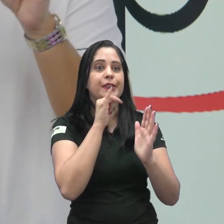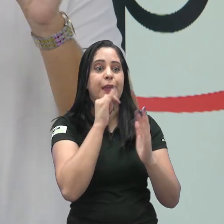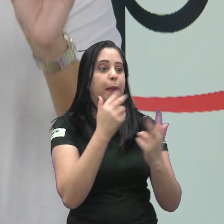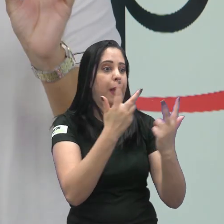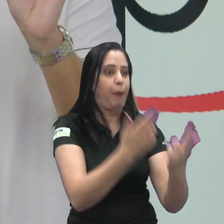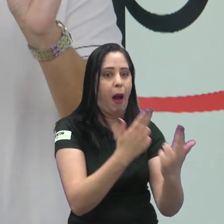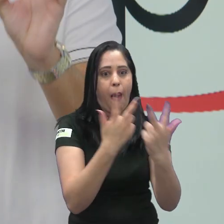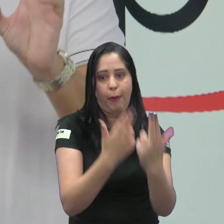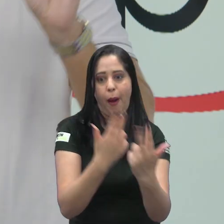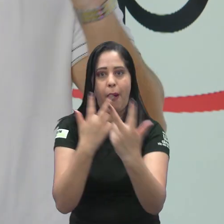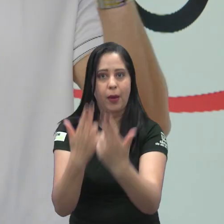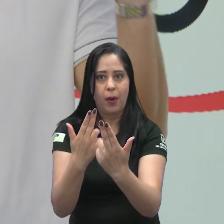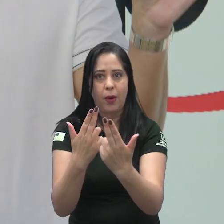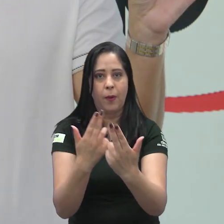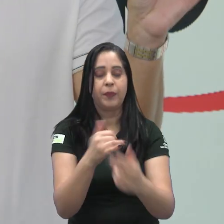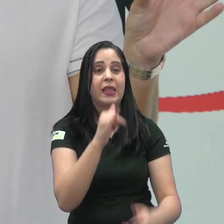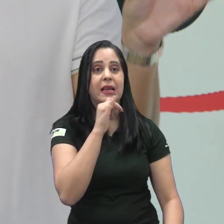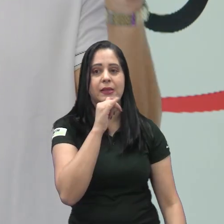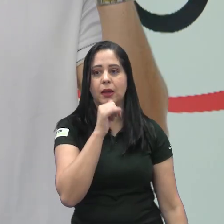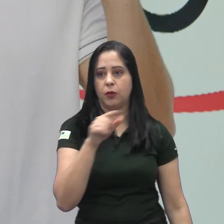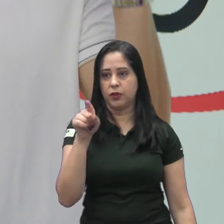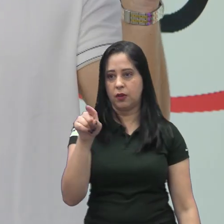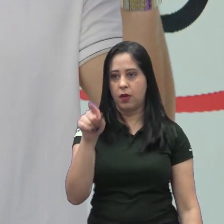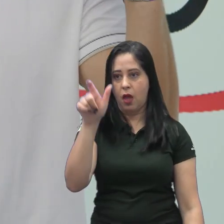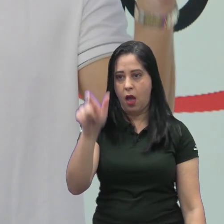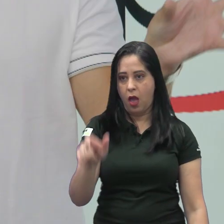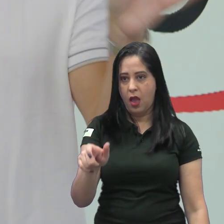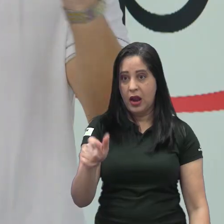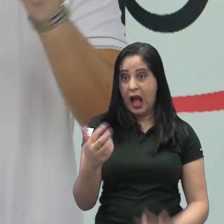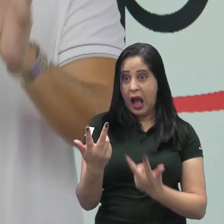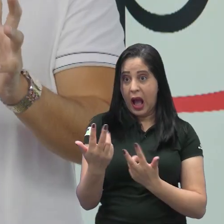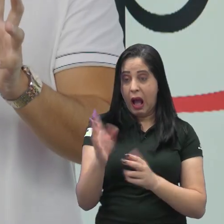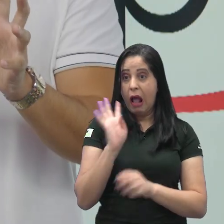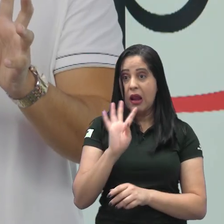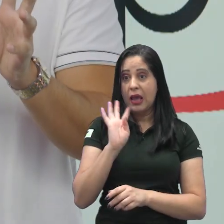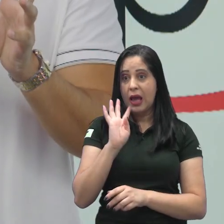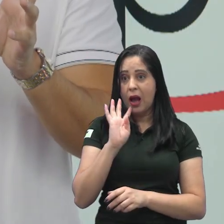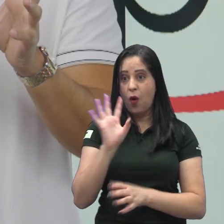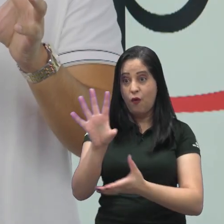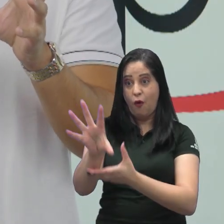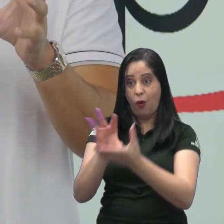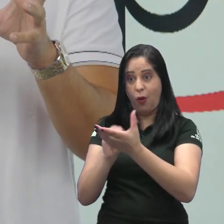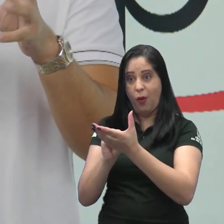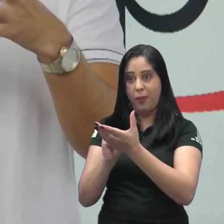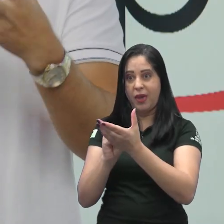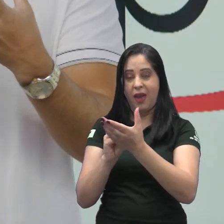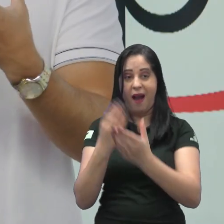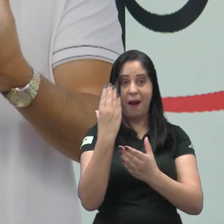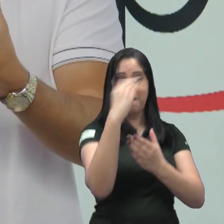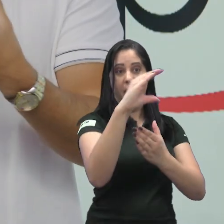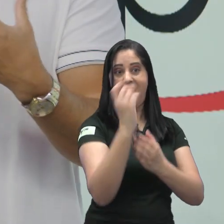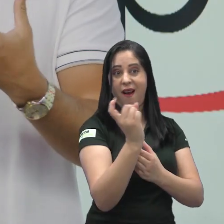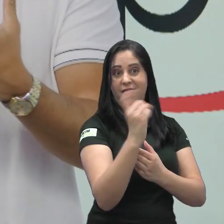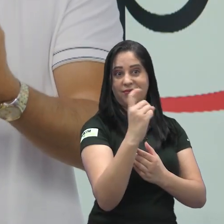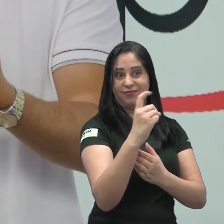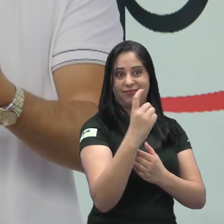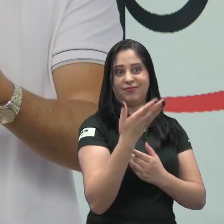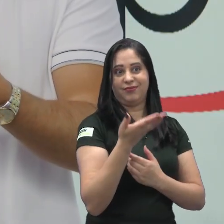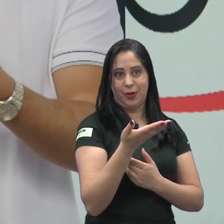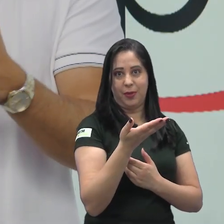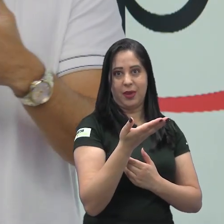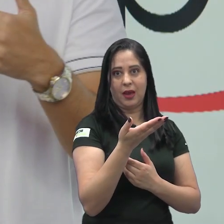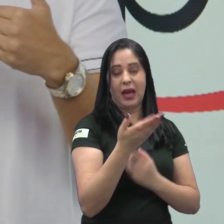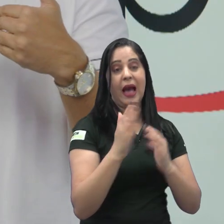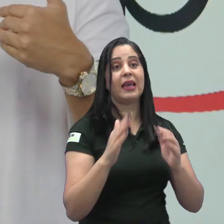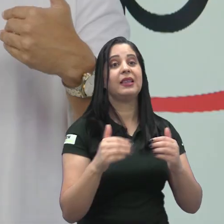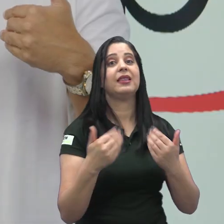Então você viu que performou legal de alguém, você simplesmente pega e reproduz. Então acho que está faltando muito, é um erro muito